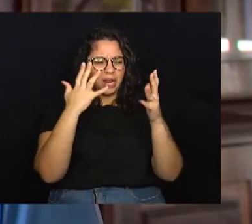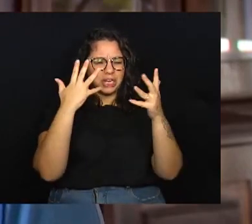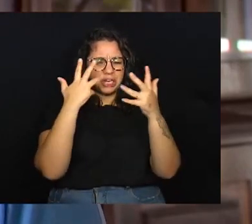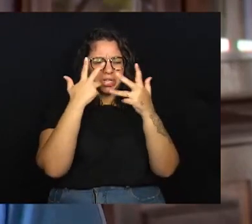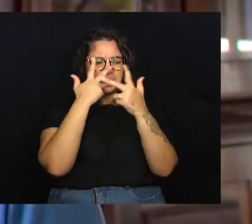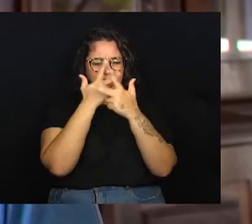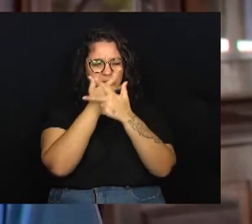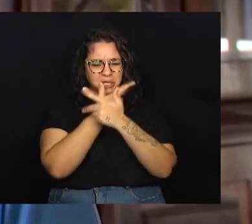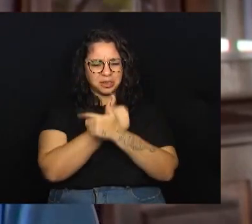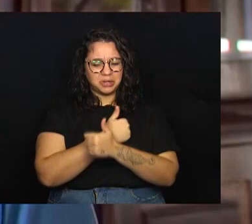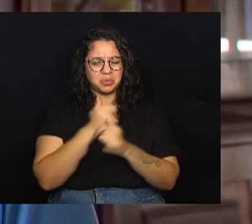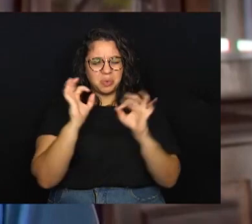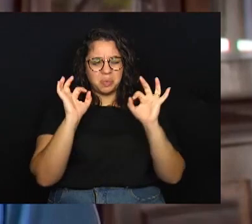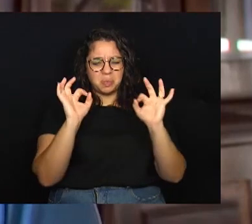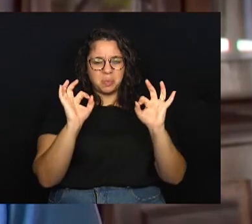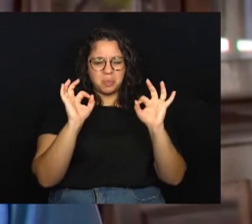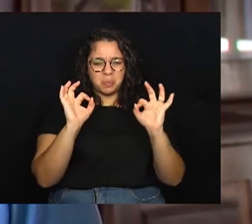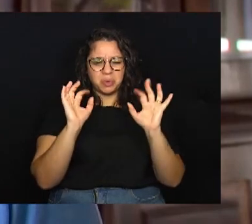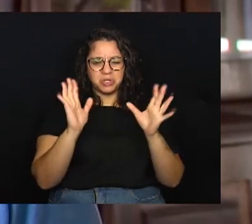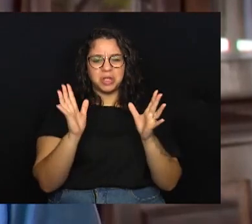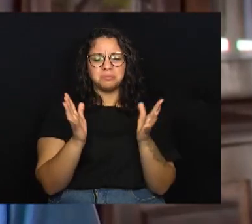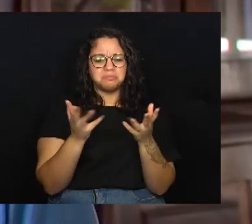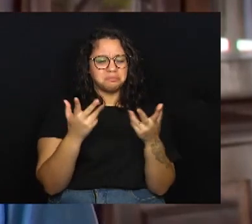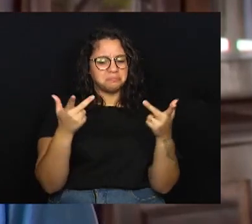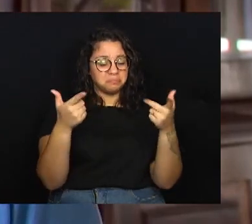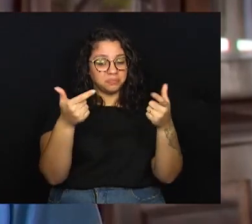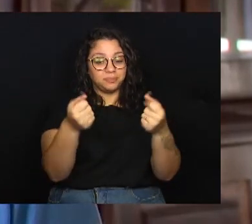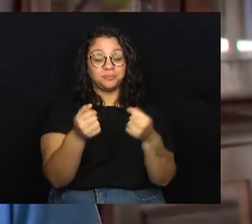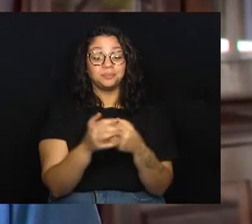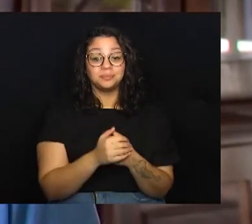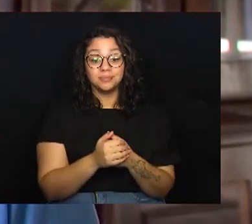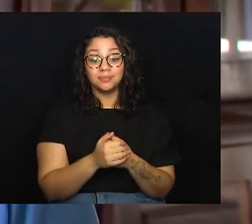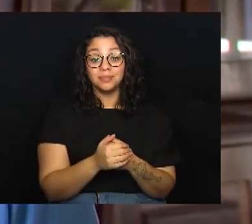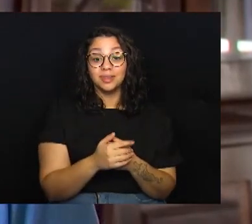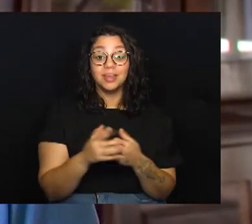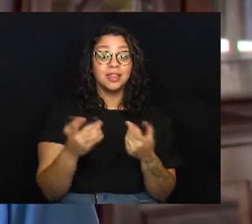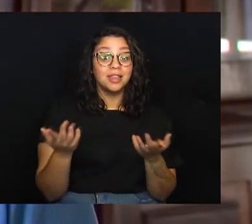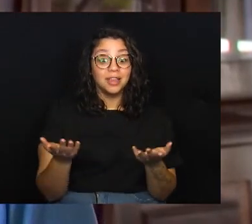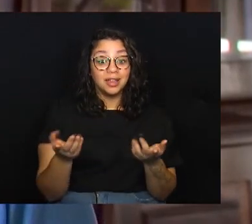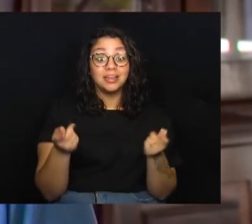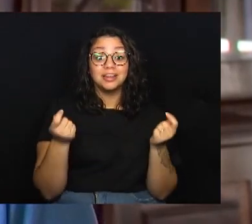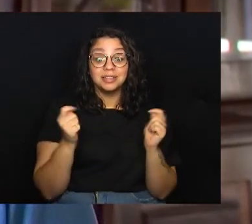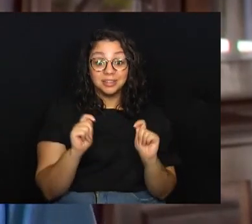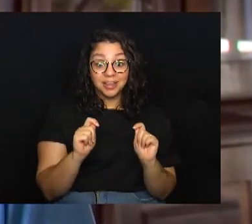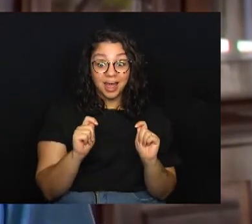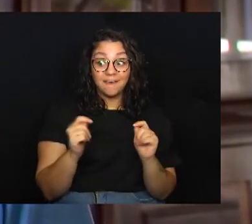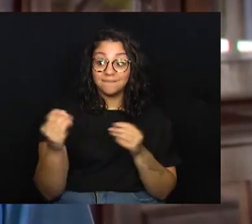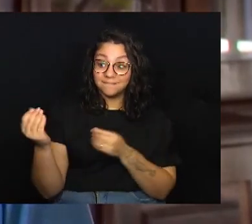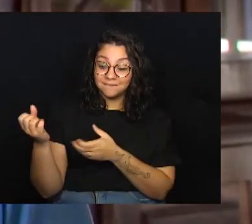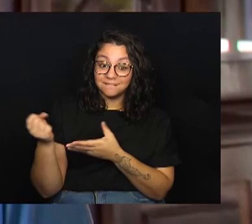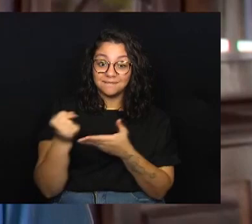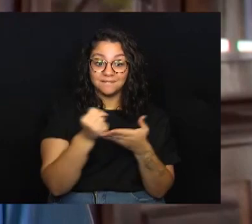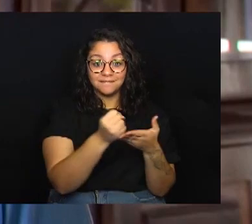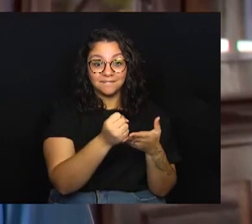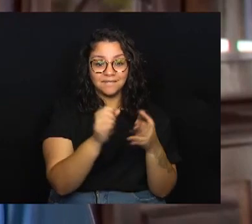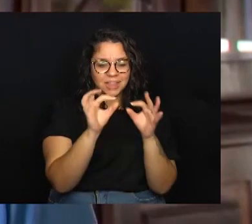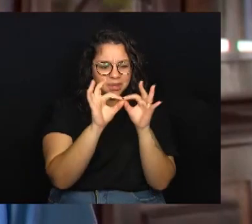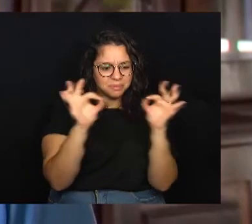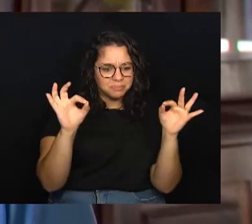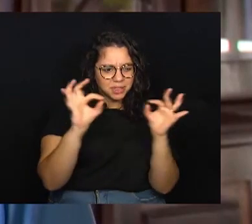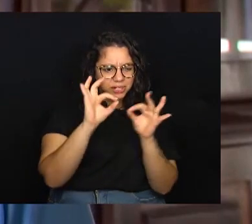de estilo muito nobre, e falei, por que não colocar para lá? Fizemos a medição, ele caberia